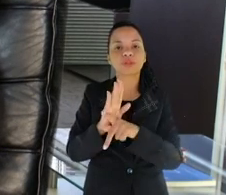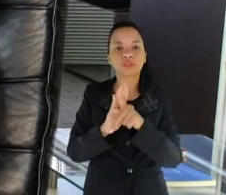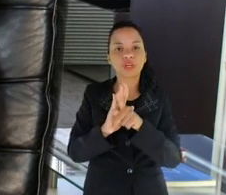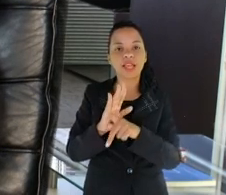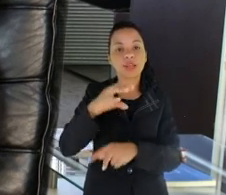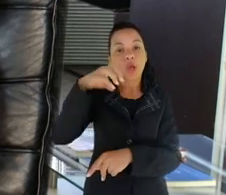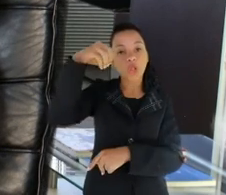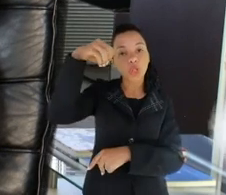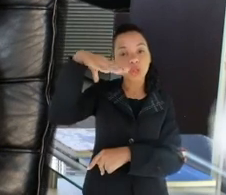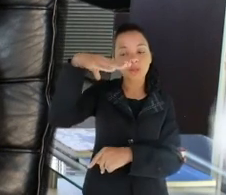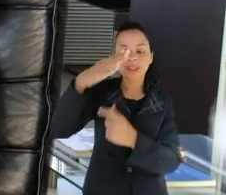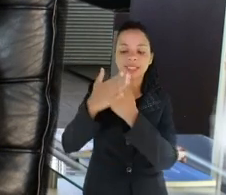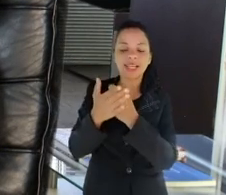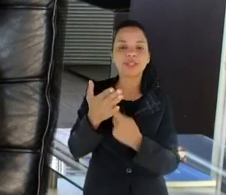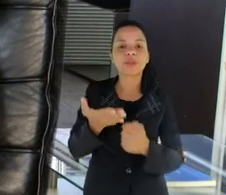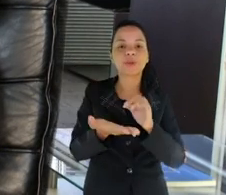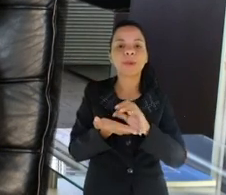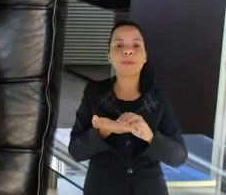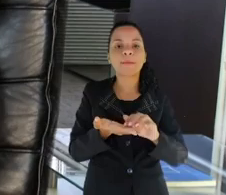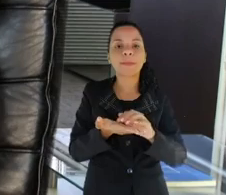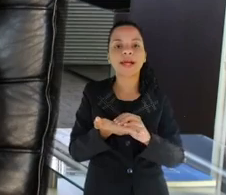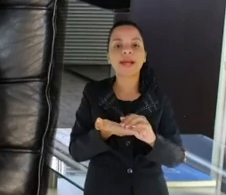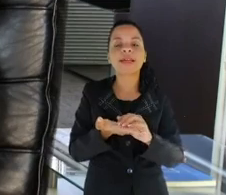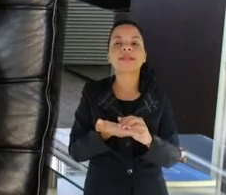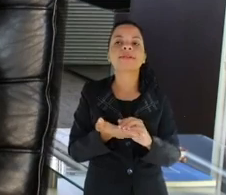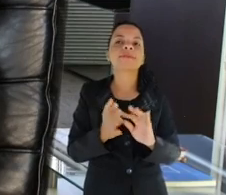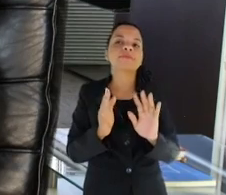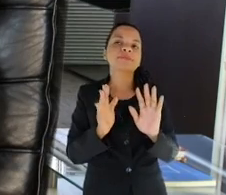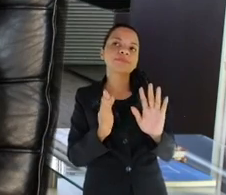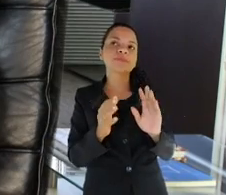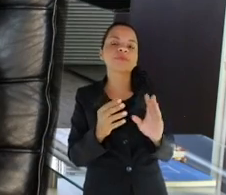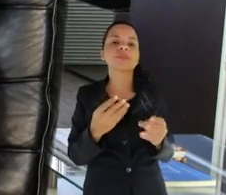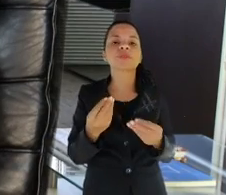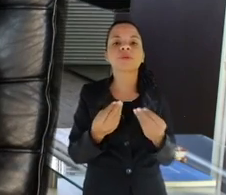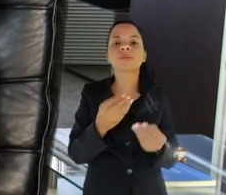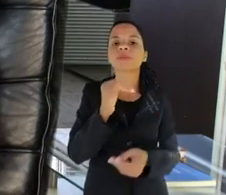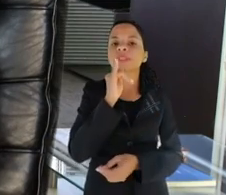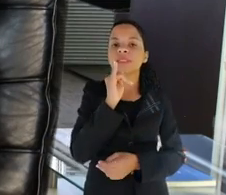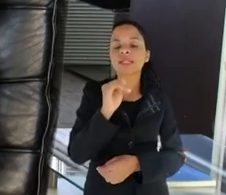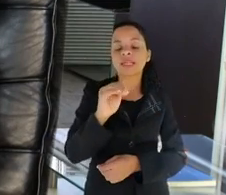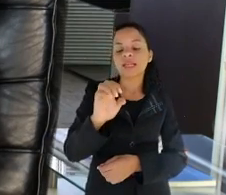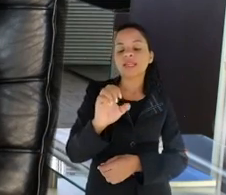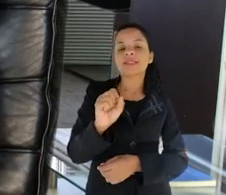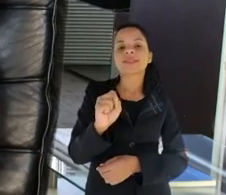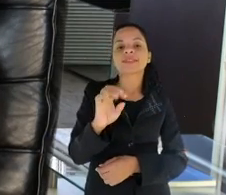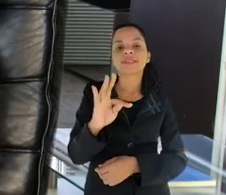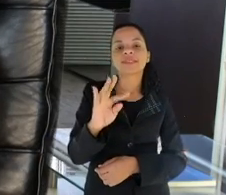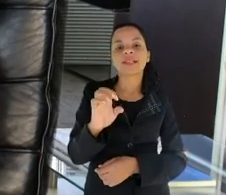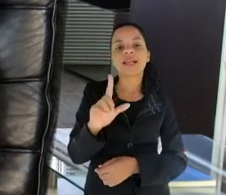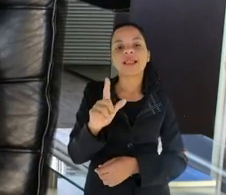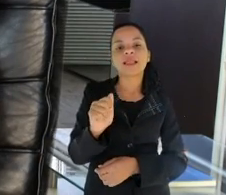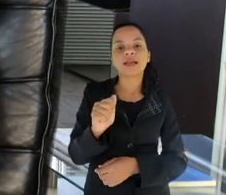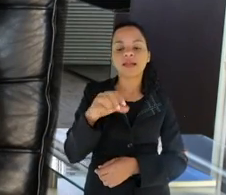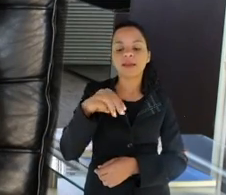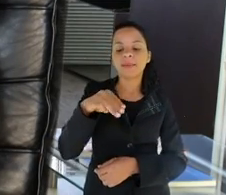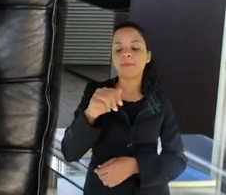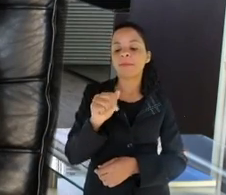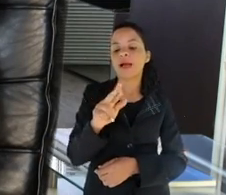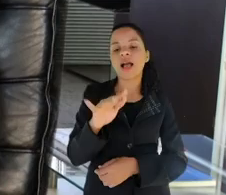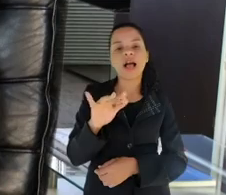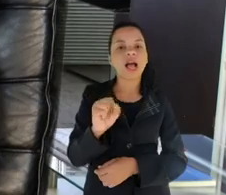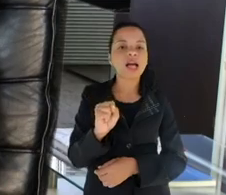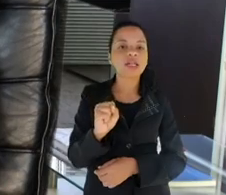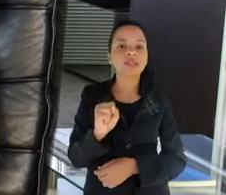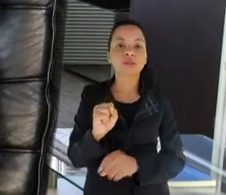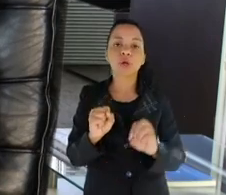biblioteca. Então, como dizer que Stella Maris é a que me influenciou, ou Margarida Drummond,